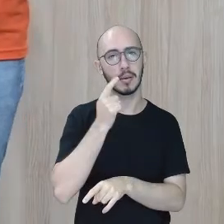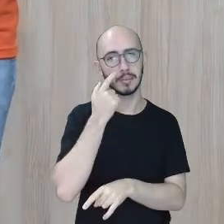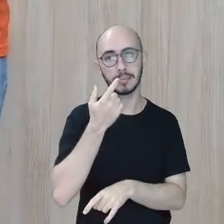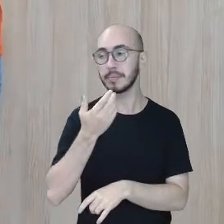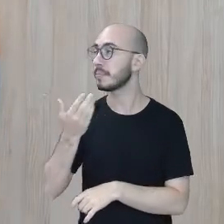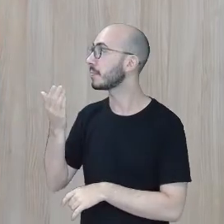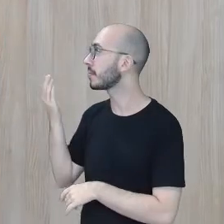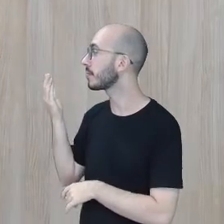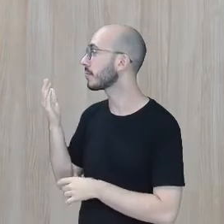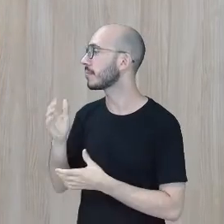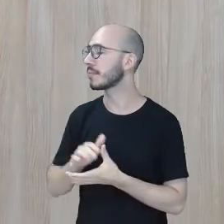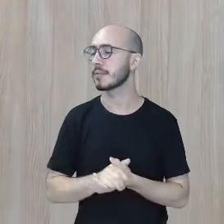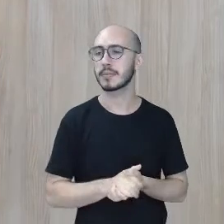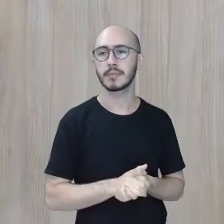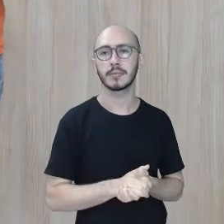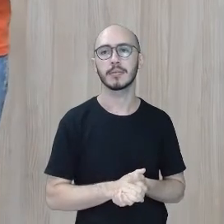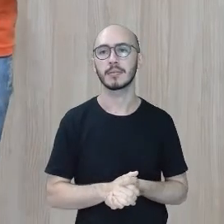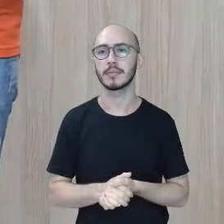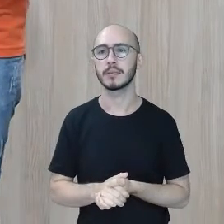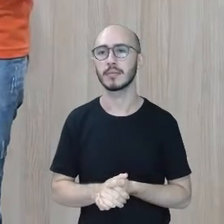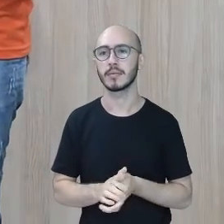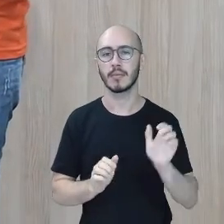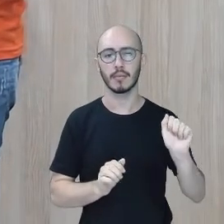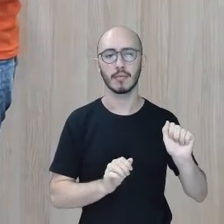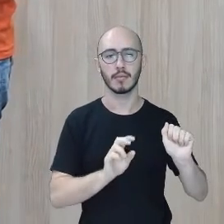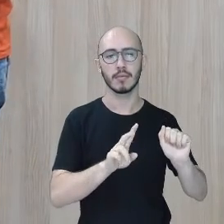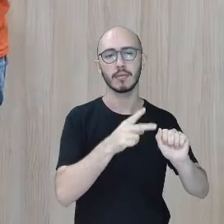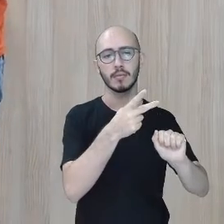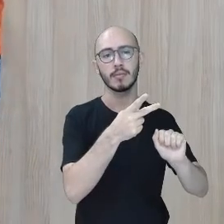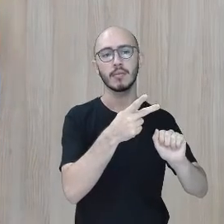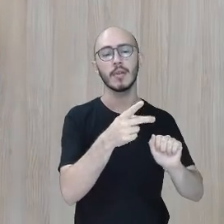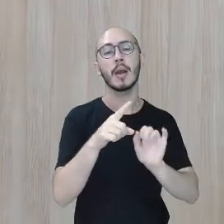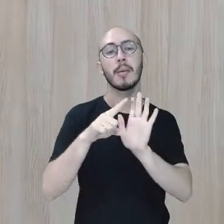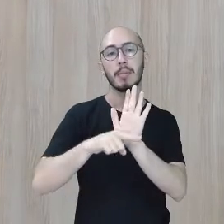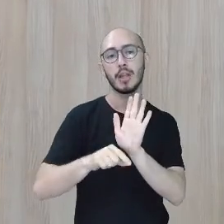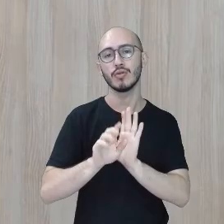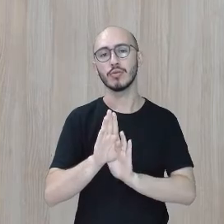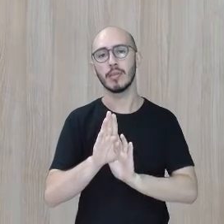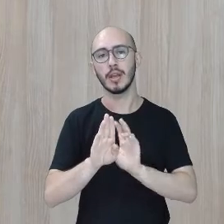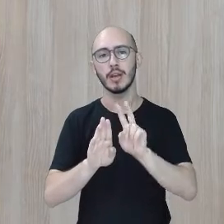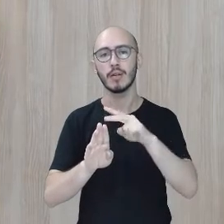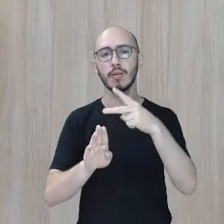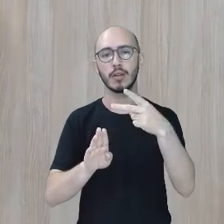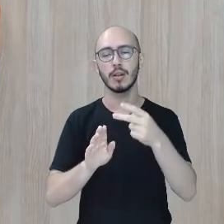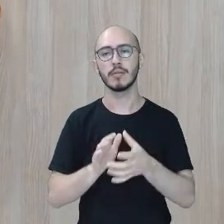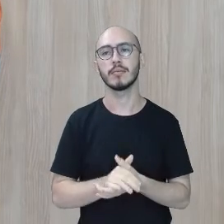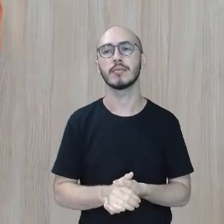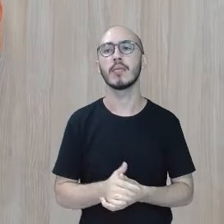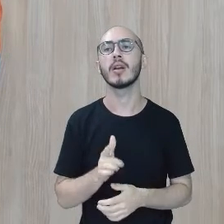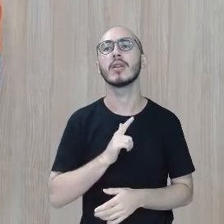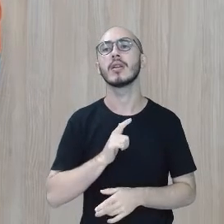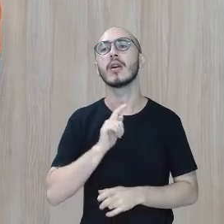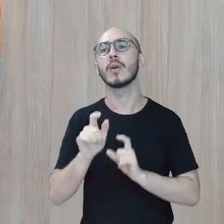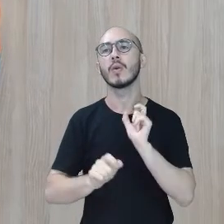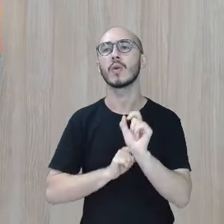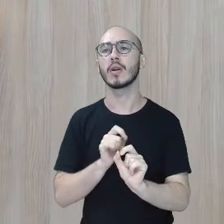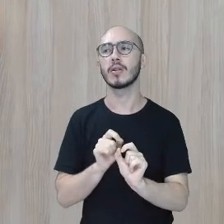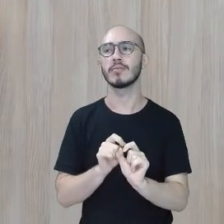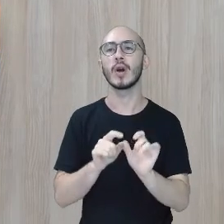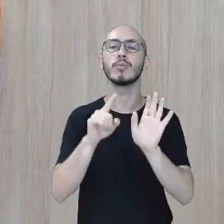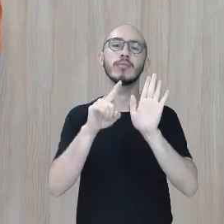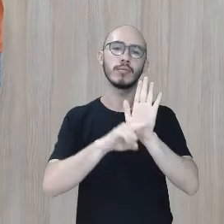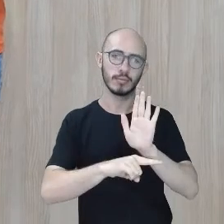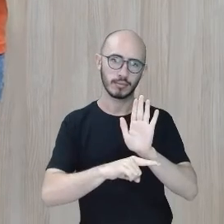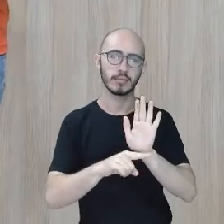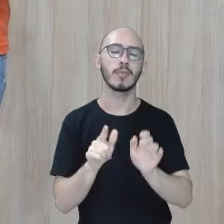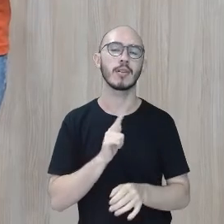Eu tenho A ao quadrado menos B ao quadrado. Então, eu quero escrever, pode notar que a gente tem aí uma